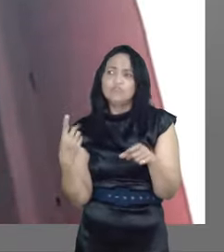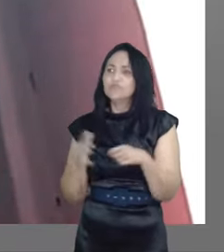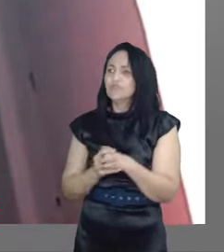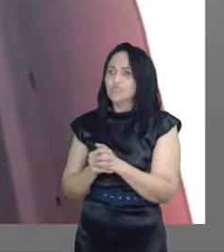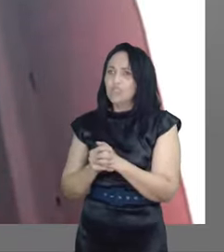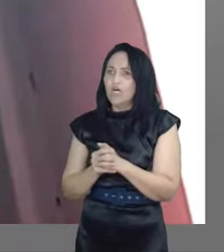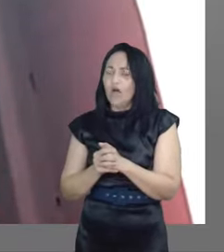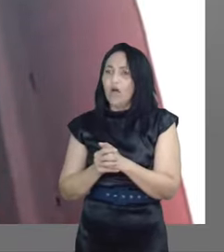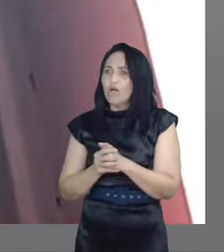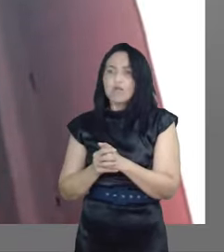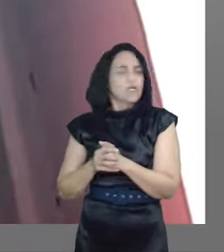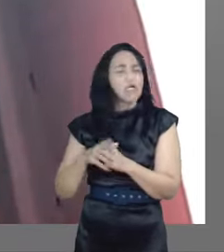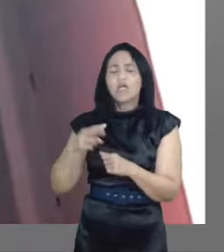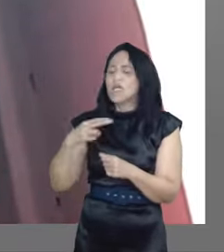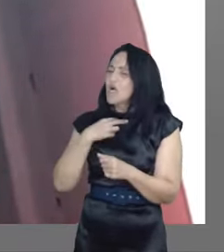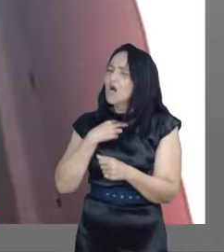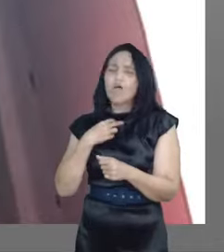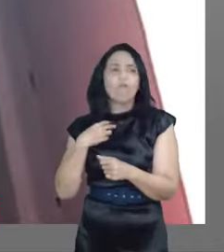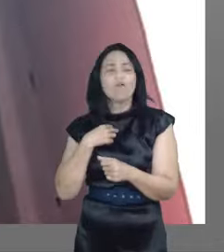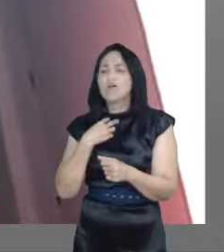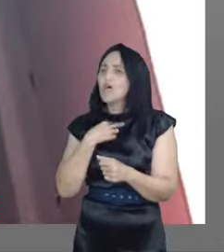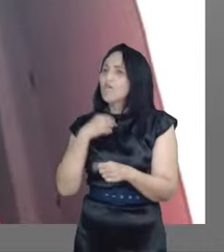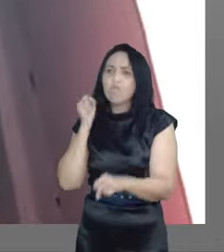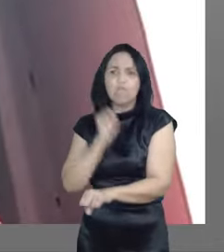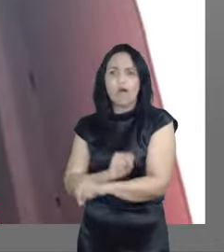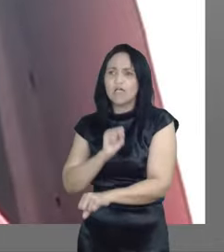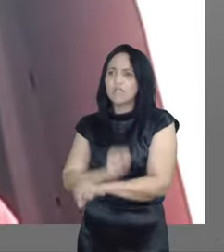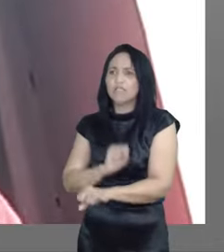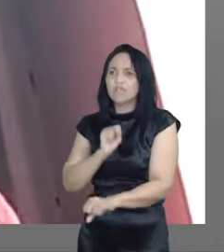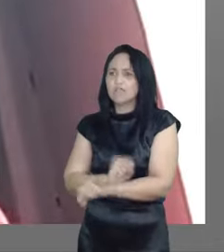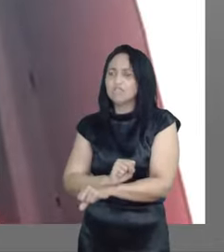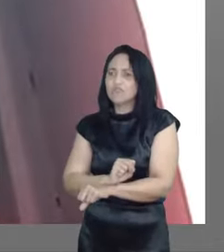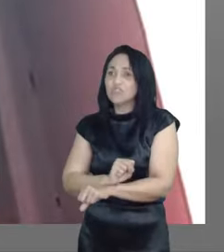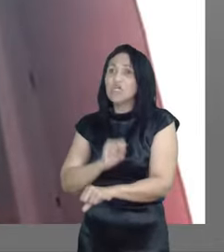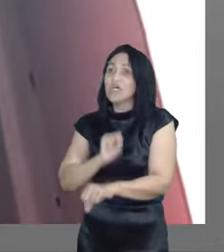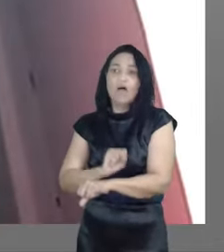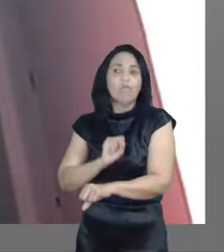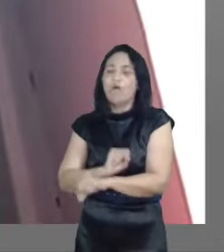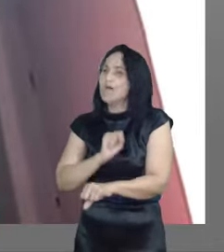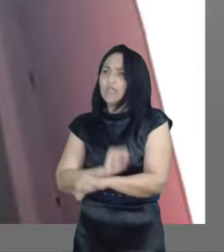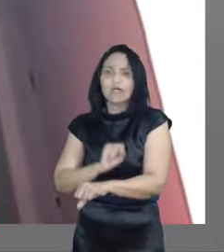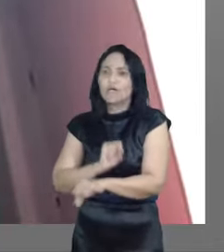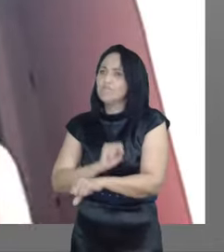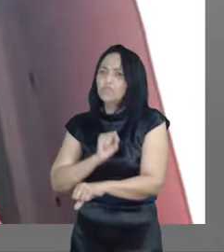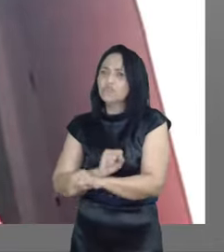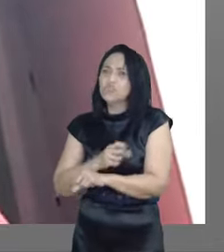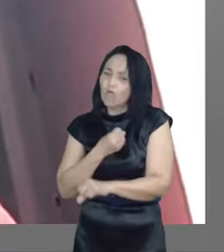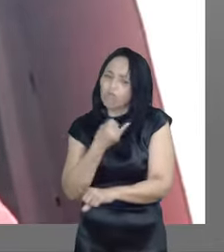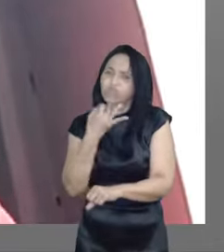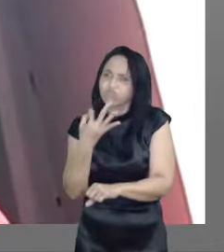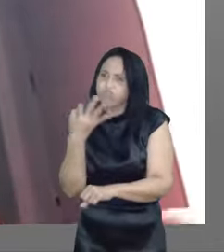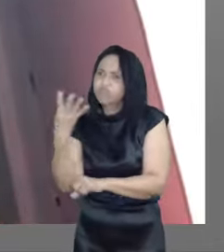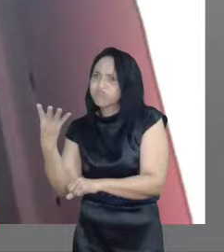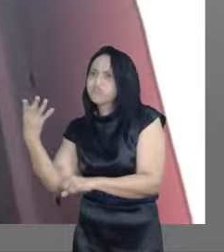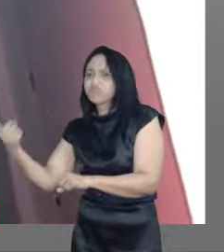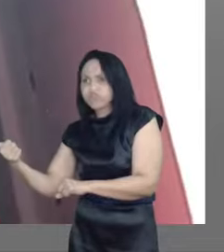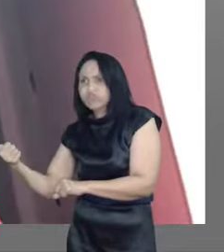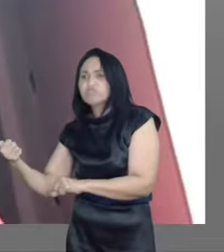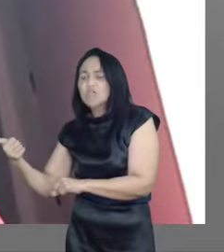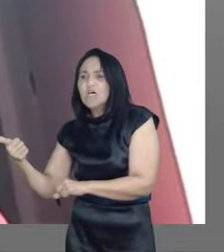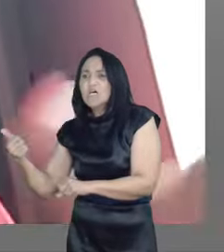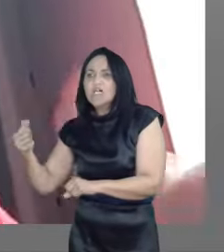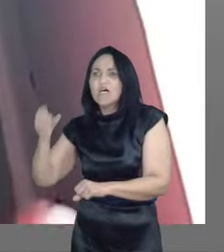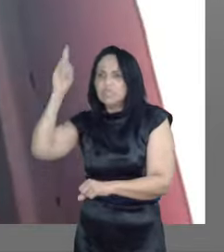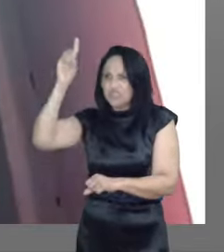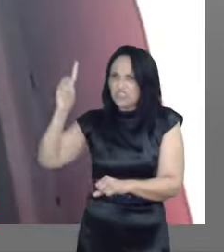não parou de contar. E é isso uma coisa que a gente pede muito, dirigente municipal, entre, está